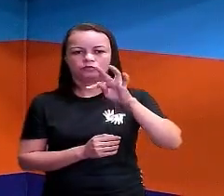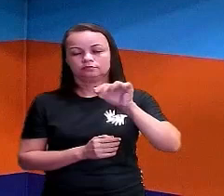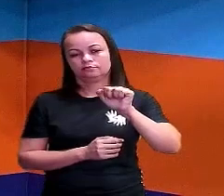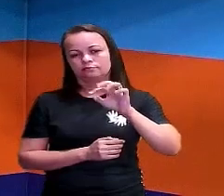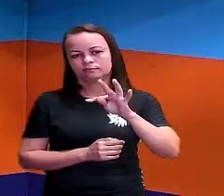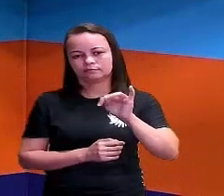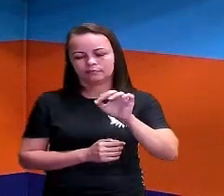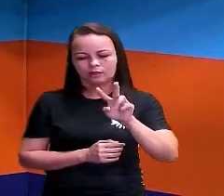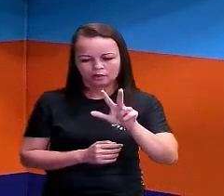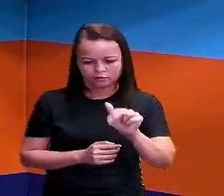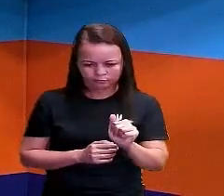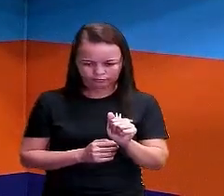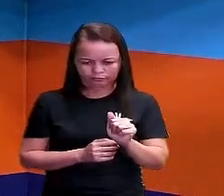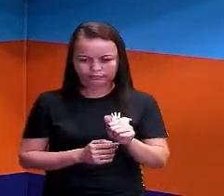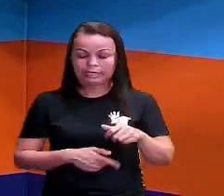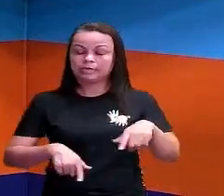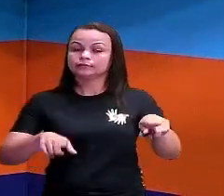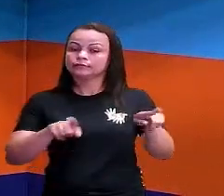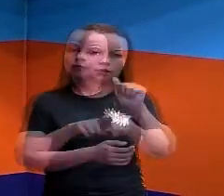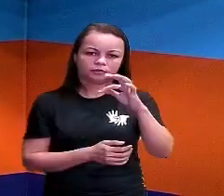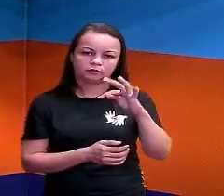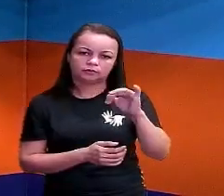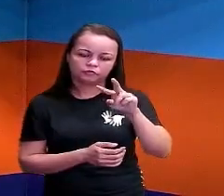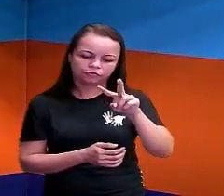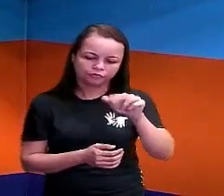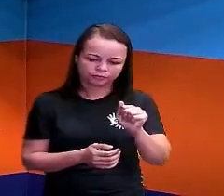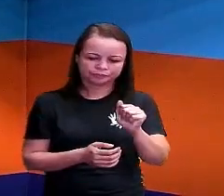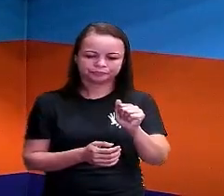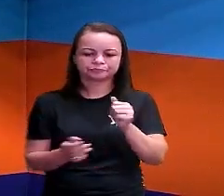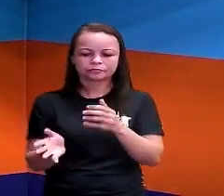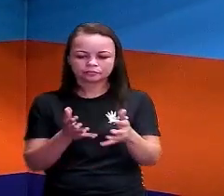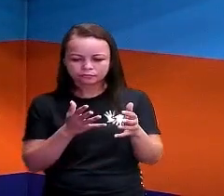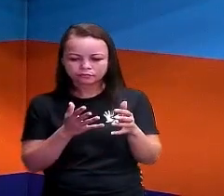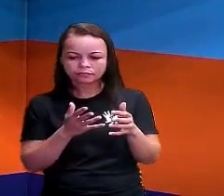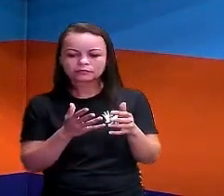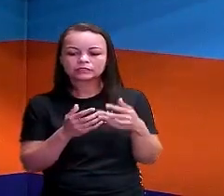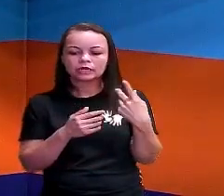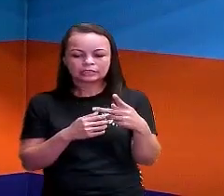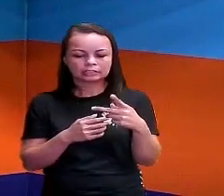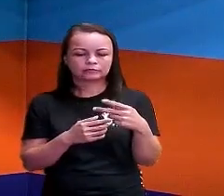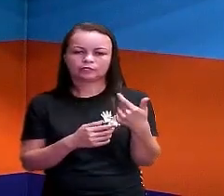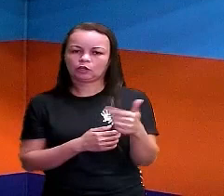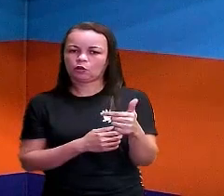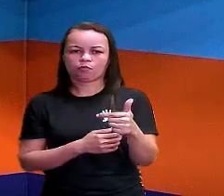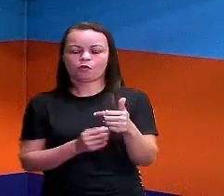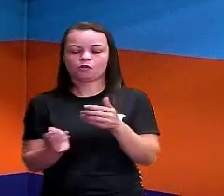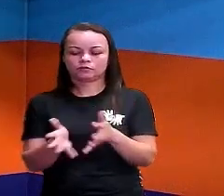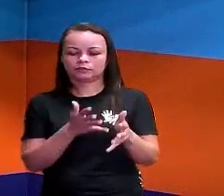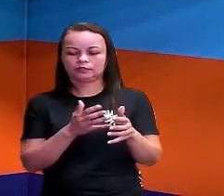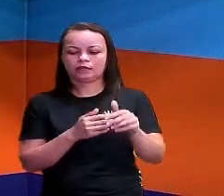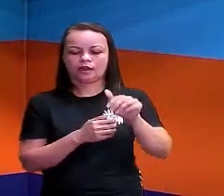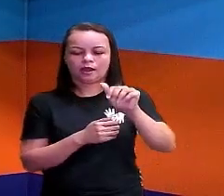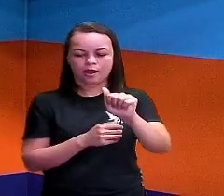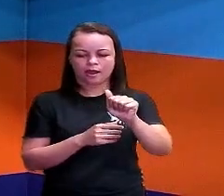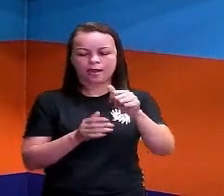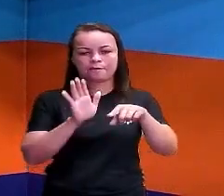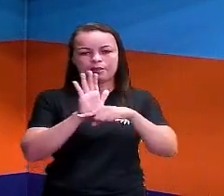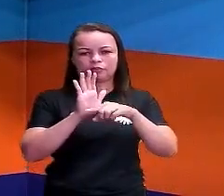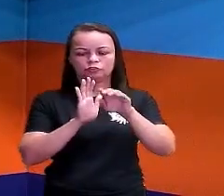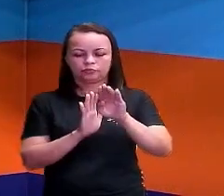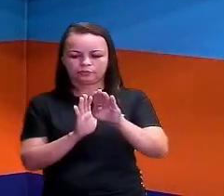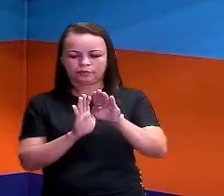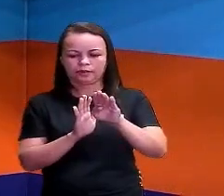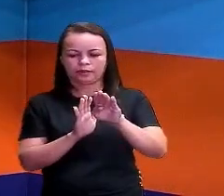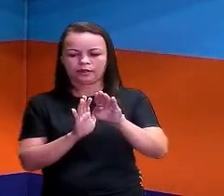também não é associativa. A menos B menos C é diferente de